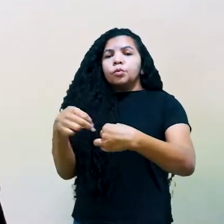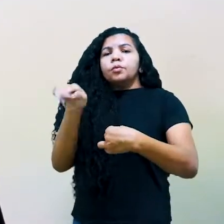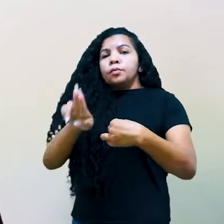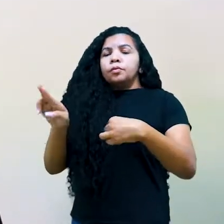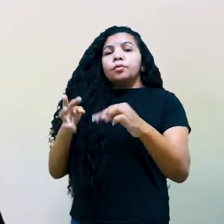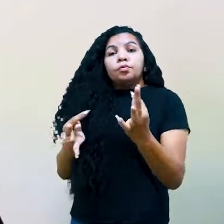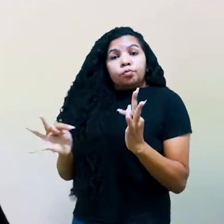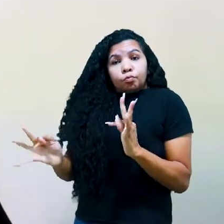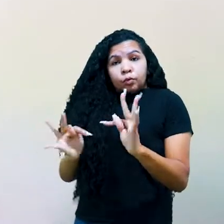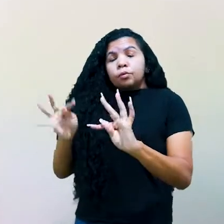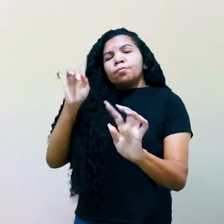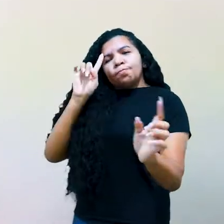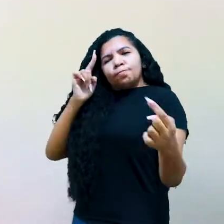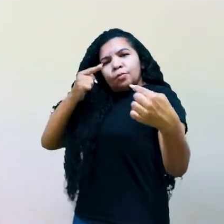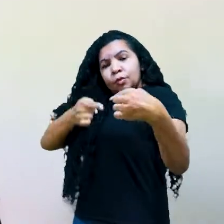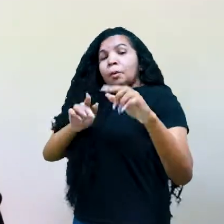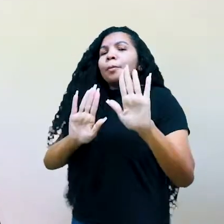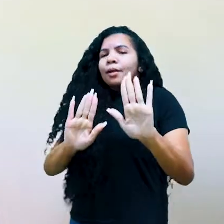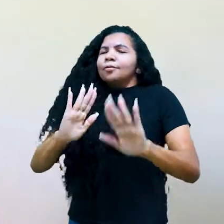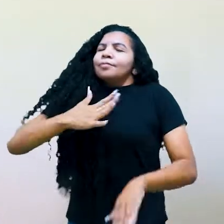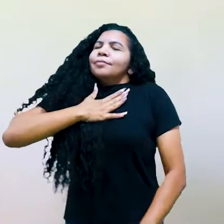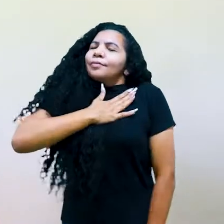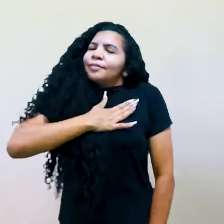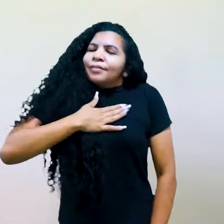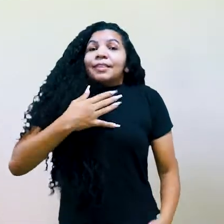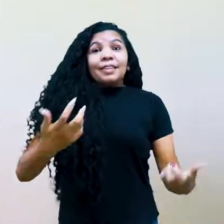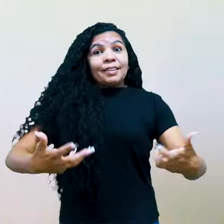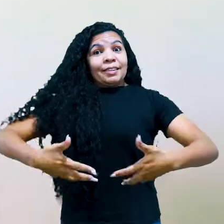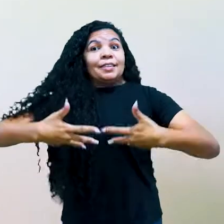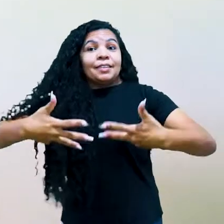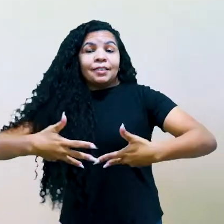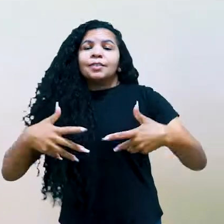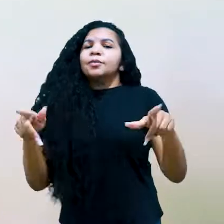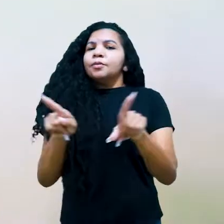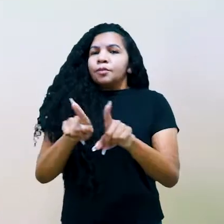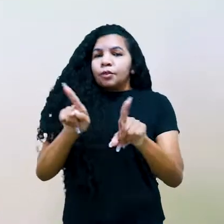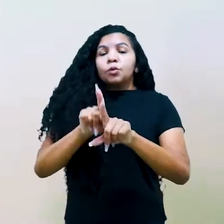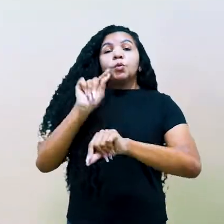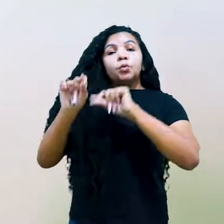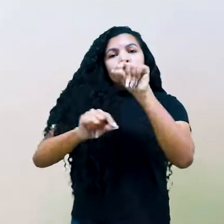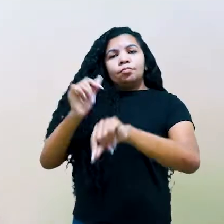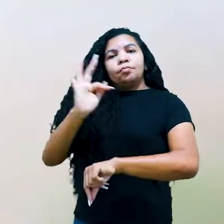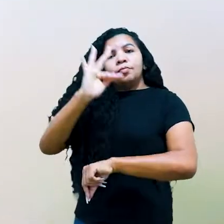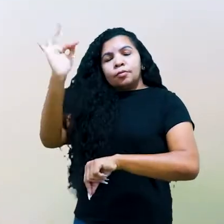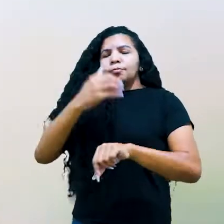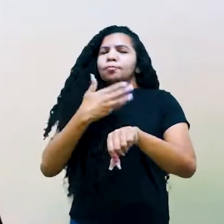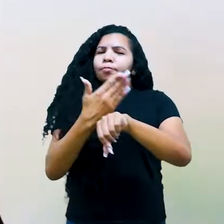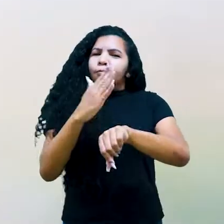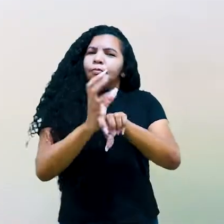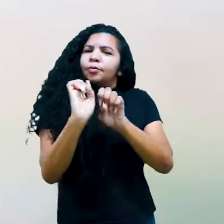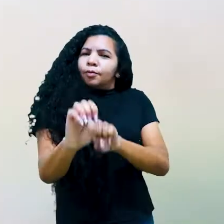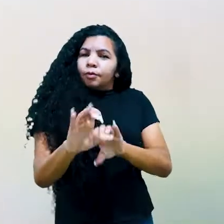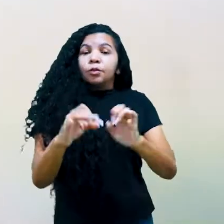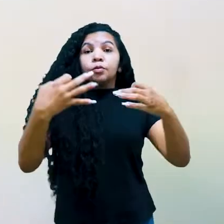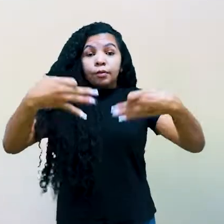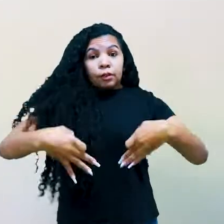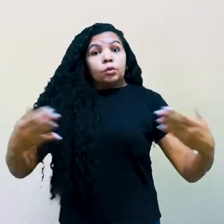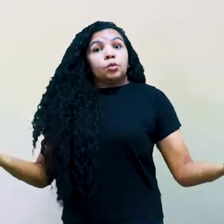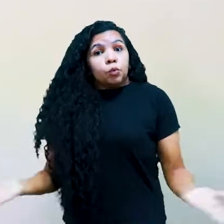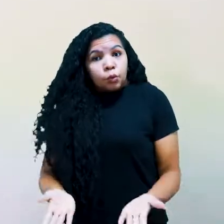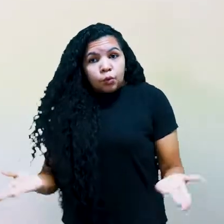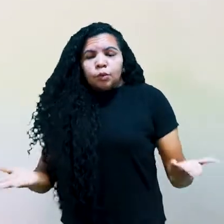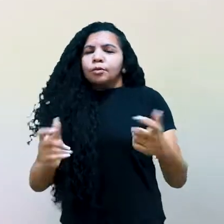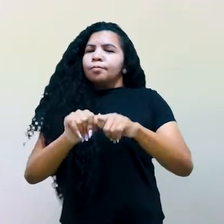essa tecnologia foi um desafio mas é gratificante ver a alegria e para Além disso nessa formação